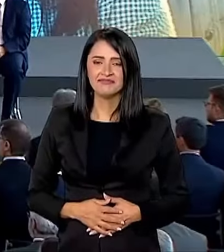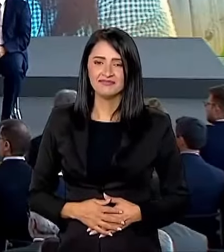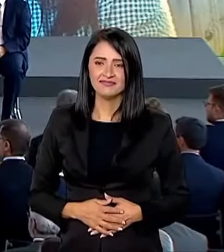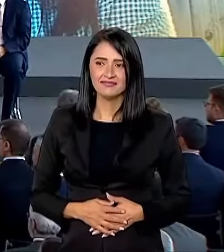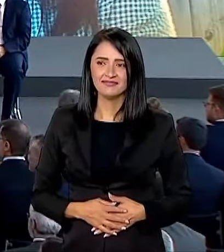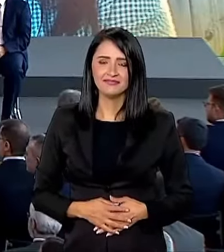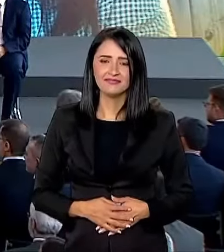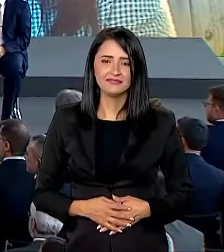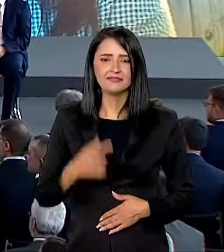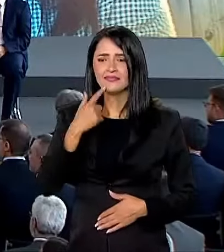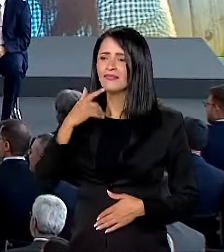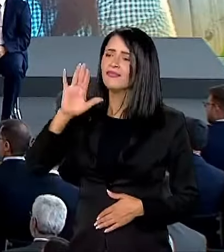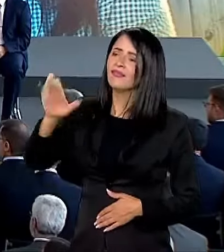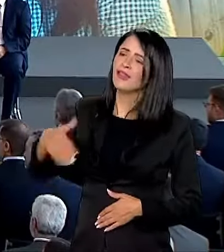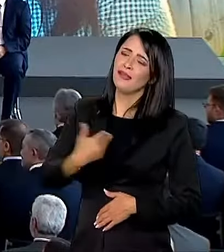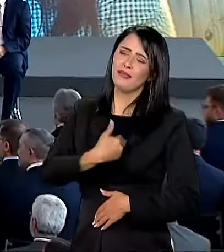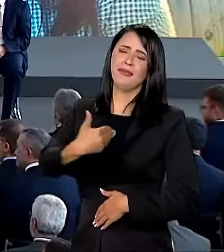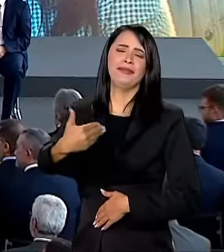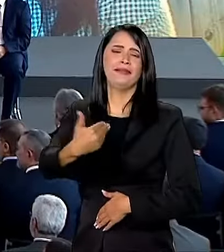Falei,